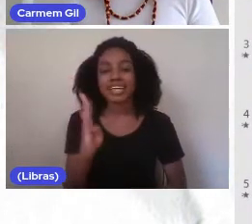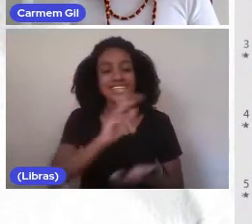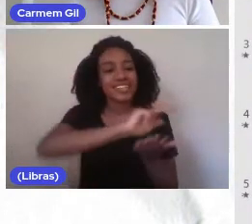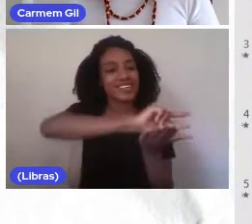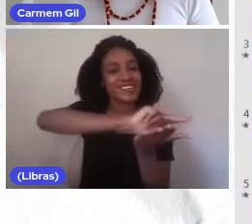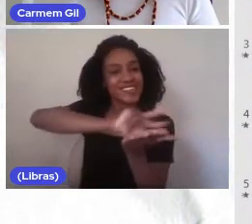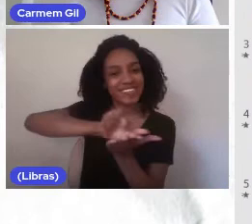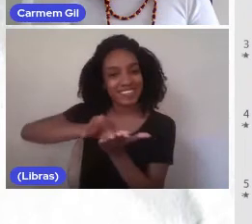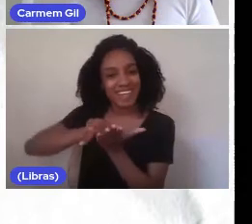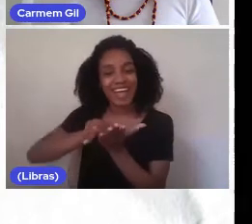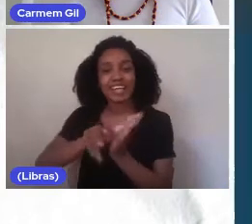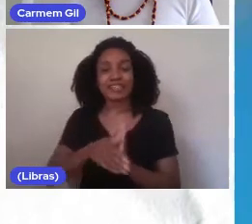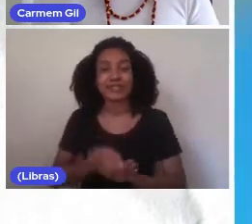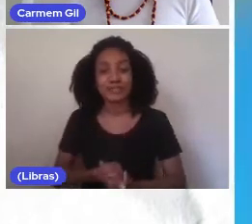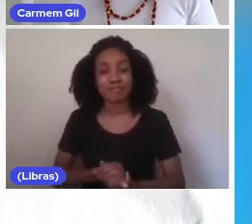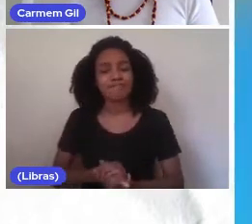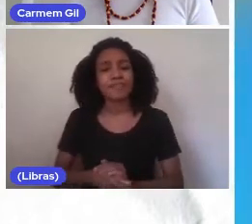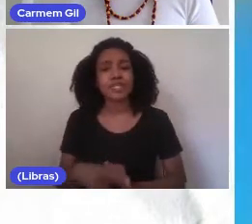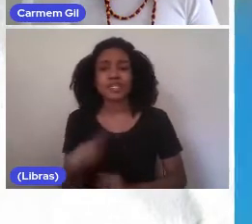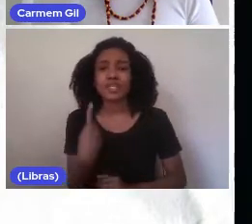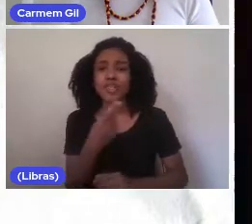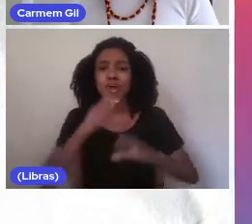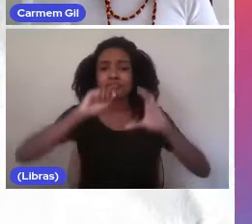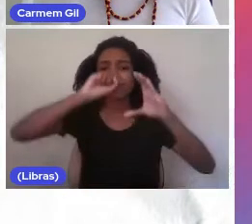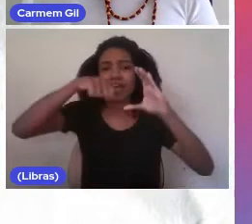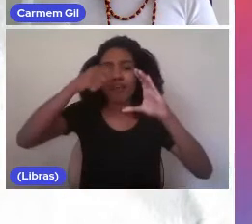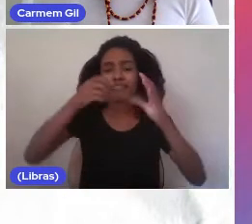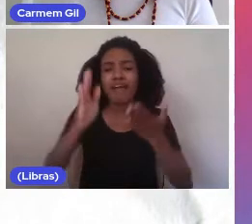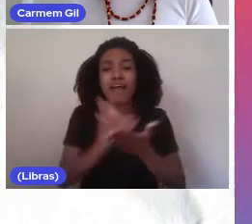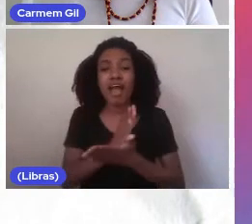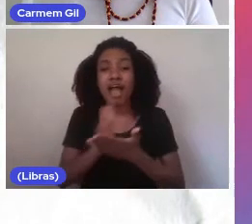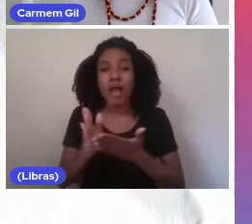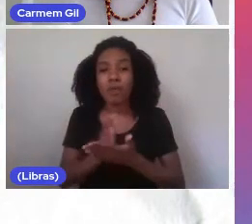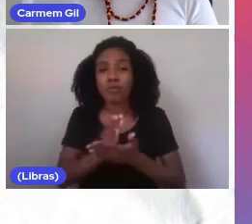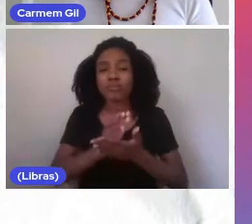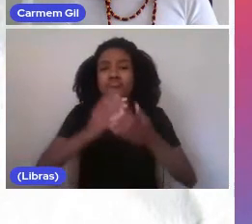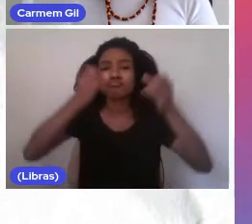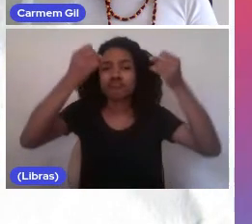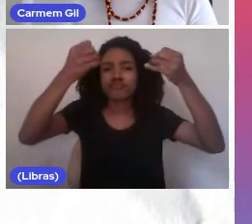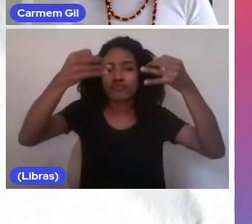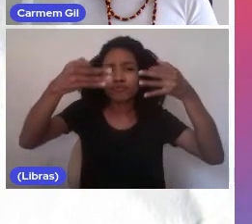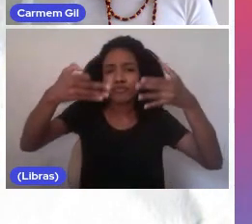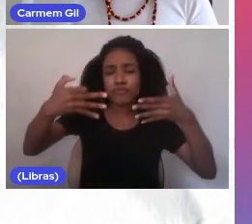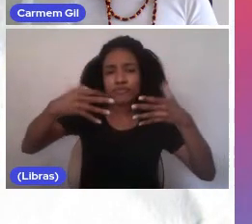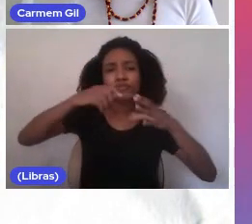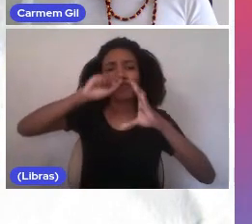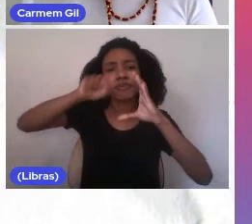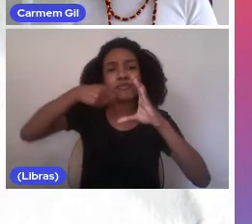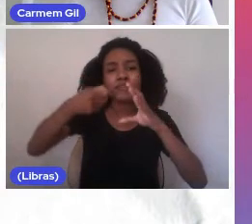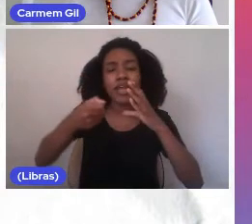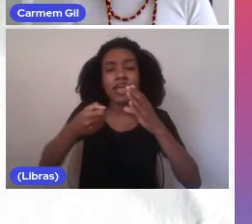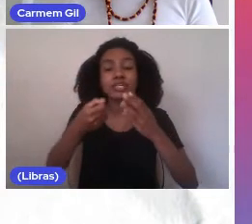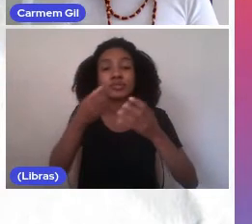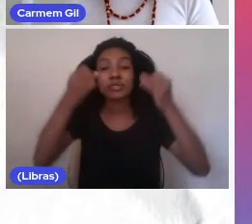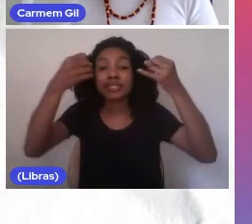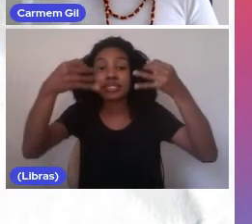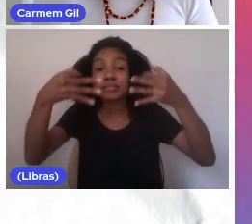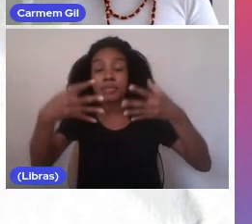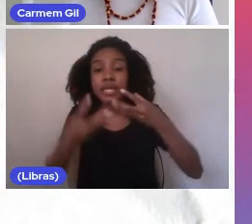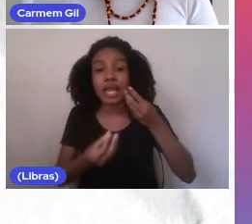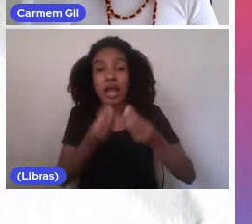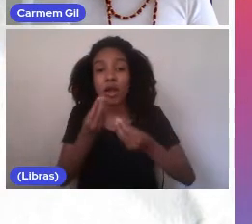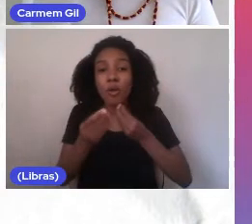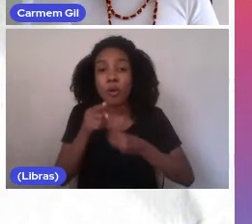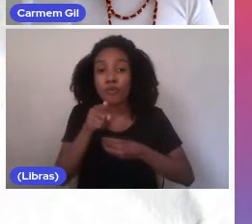gravado alguns tutoriais para explicar como você e seu grupo de pesquisa podem fazer parte do portal.